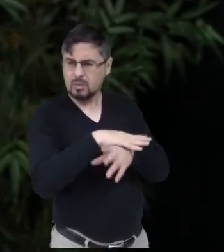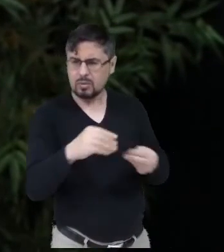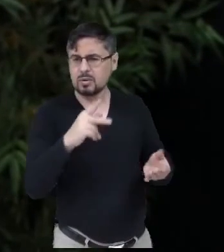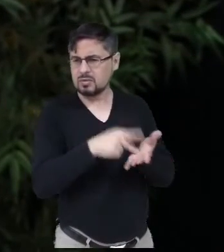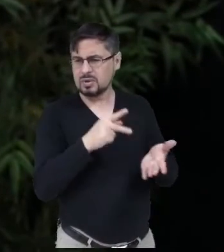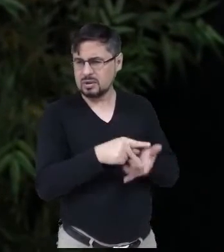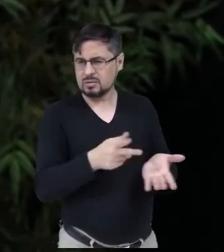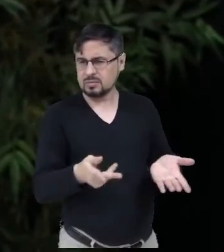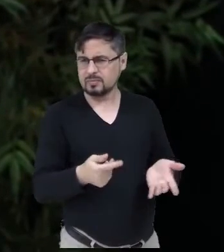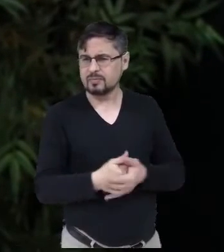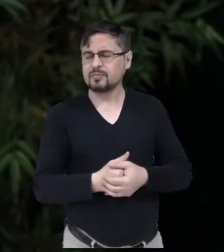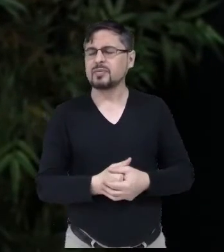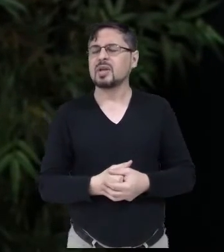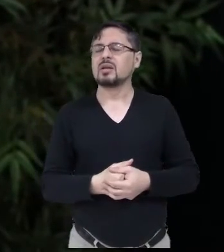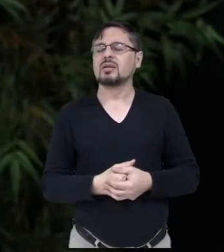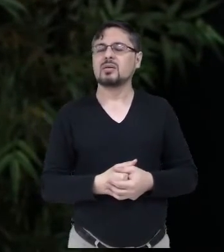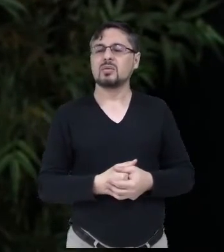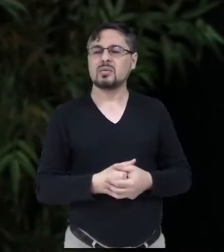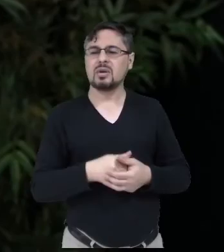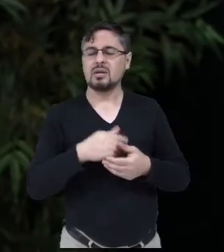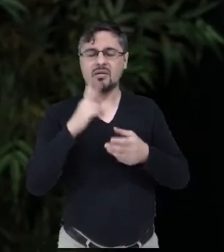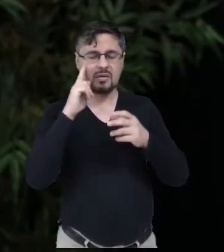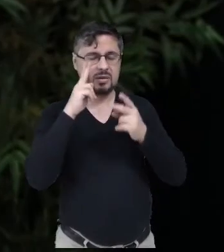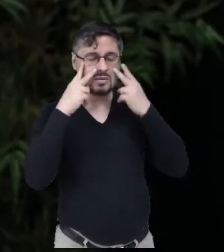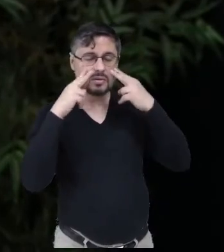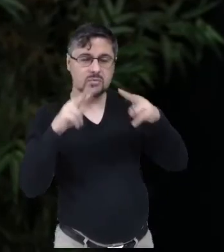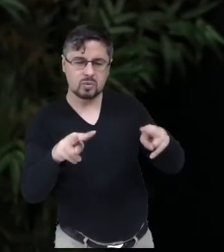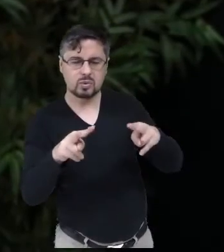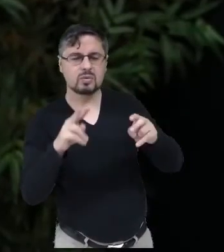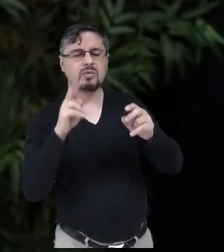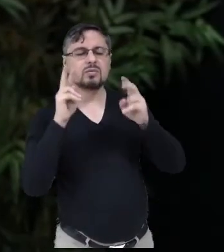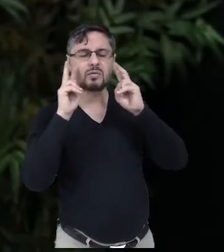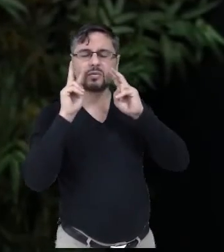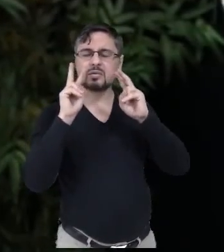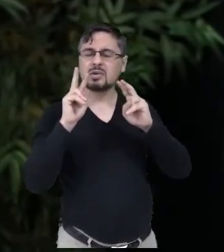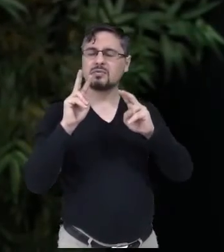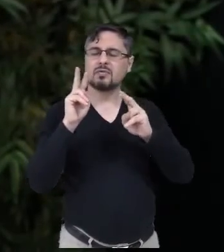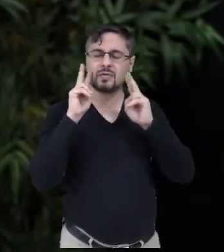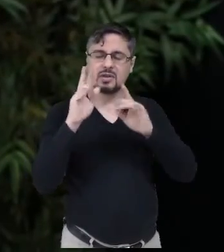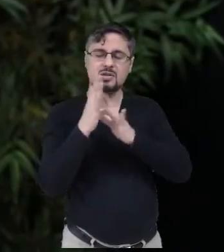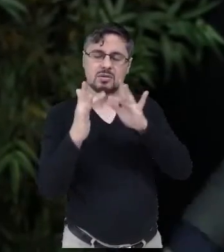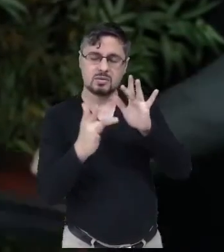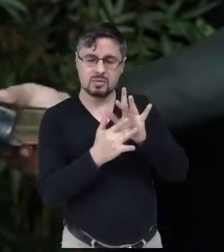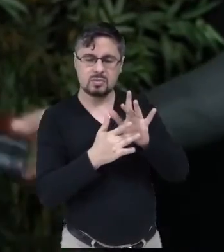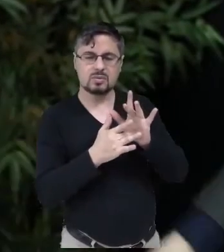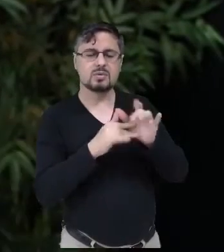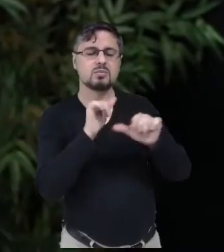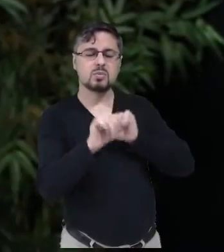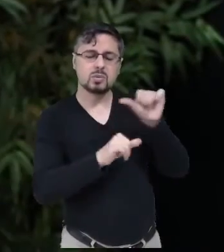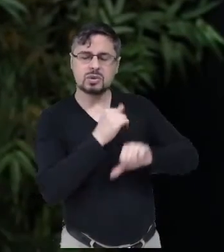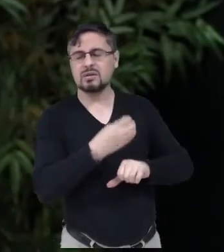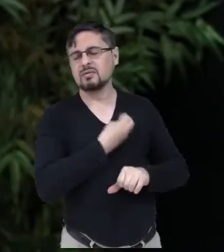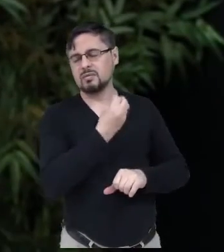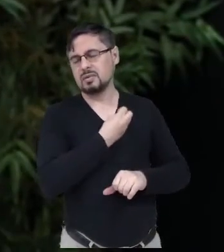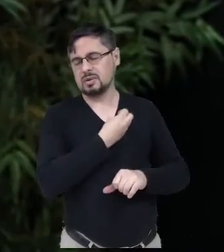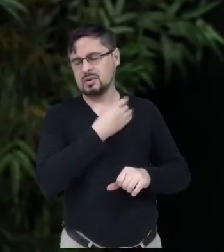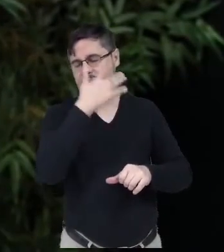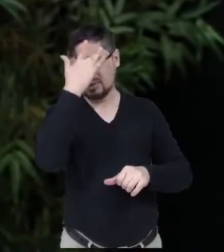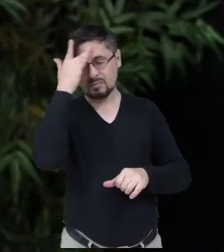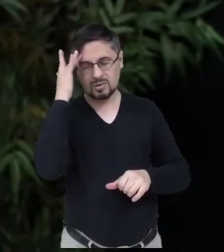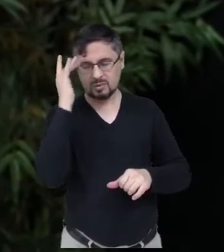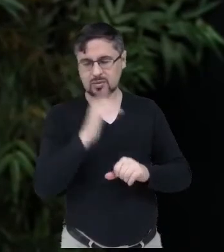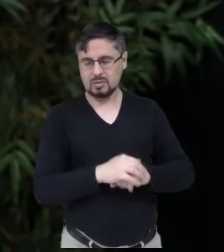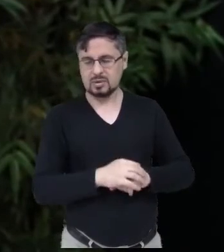quando Jesus muda a vida de uma pessoa, quando ele liberta uma alma da escravidão do pecado? É uma